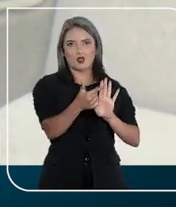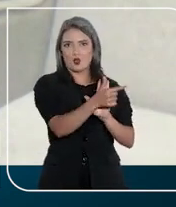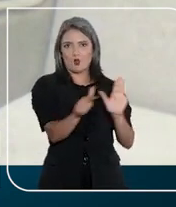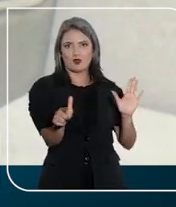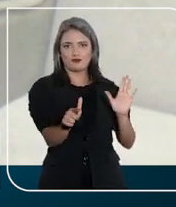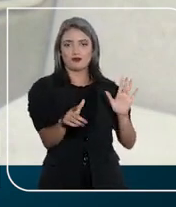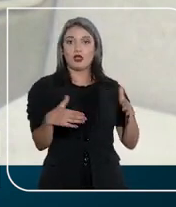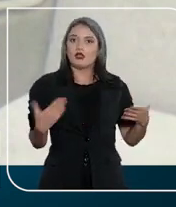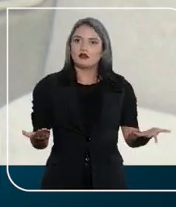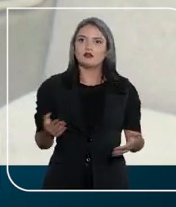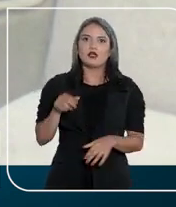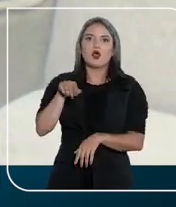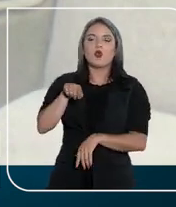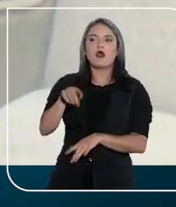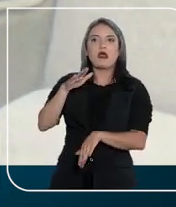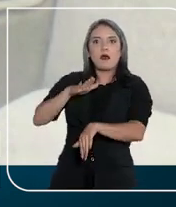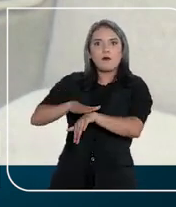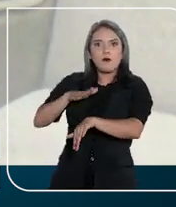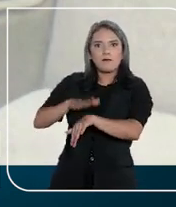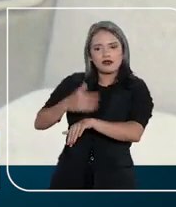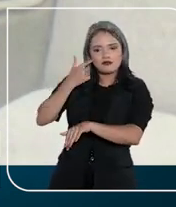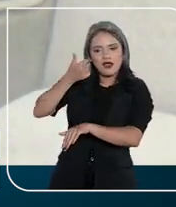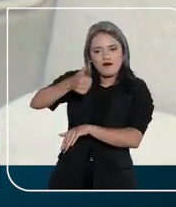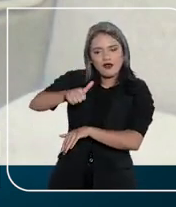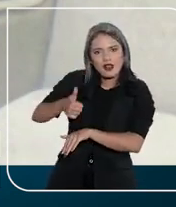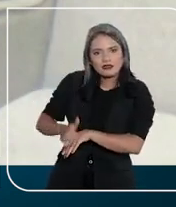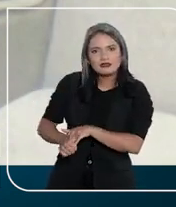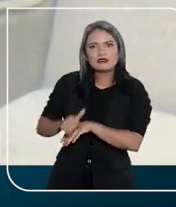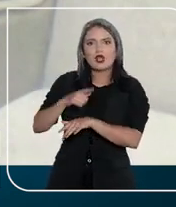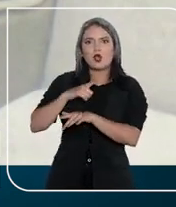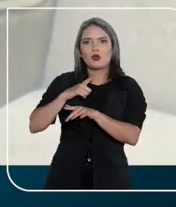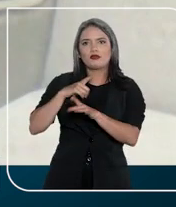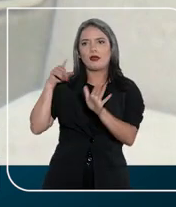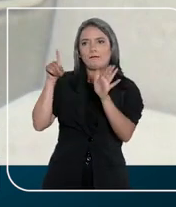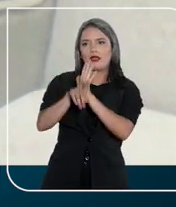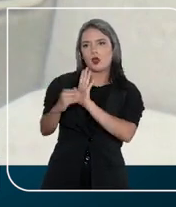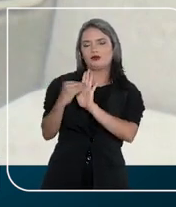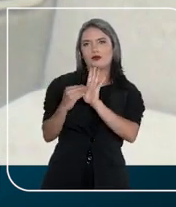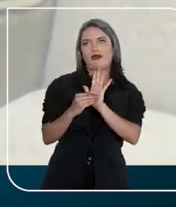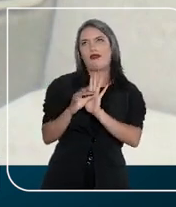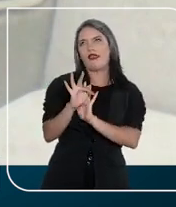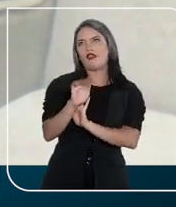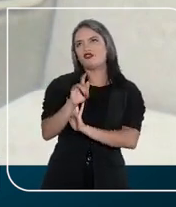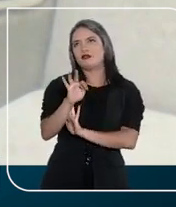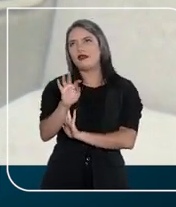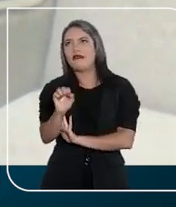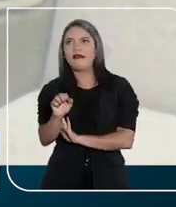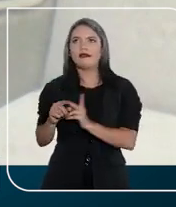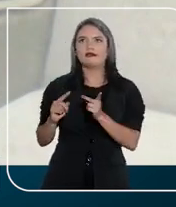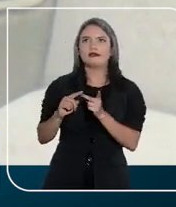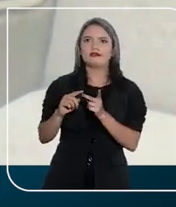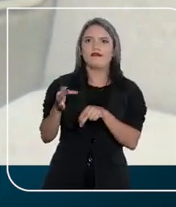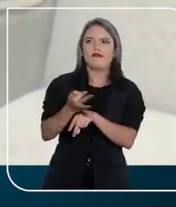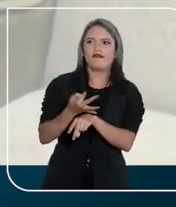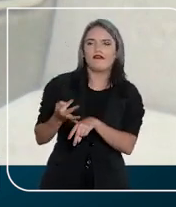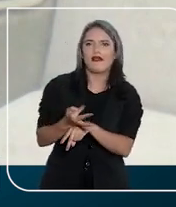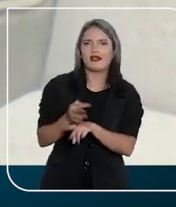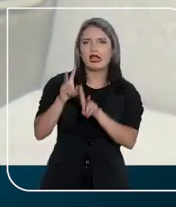seria possível haver a formulação de uma questão sobre FGTS, sobre férias,